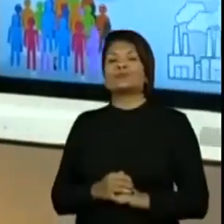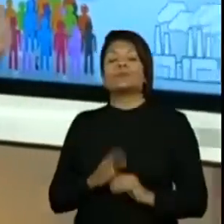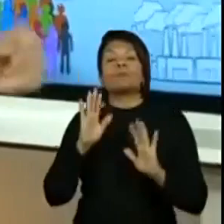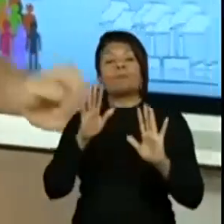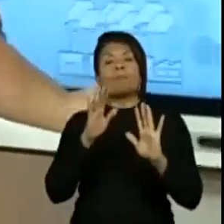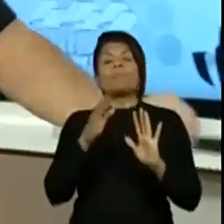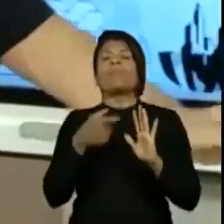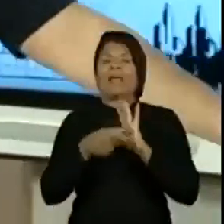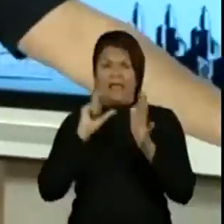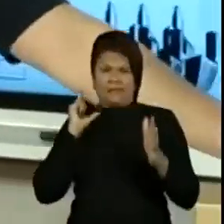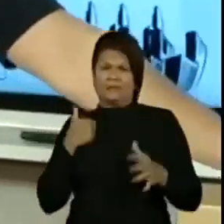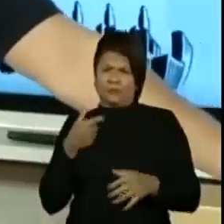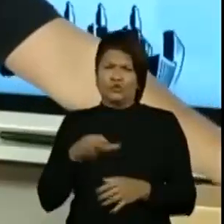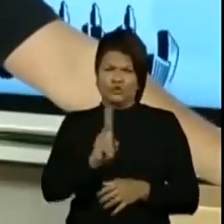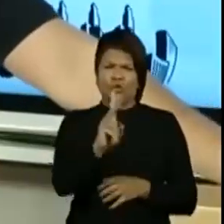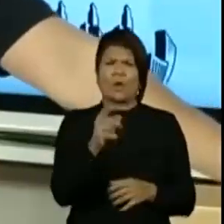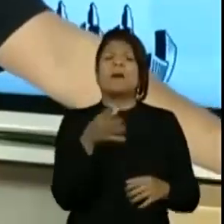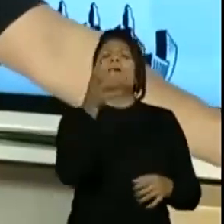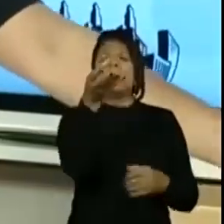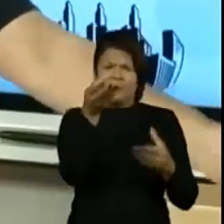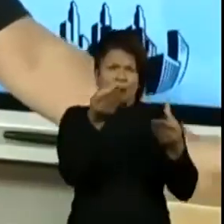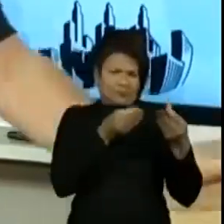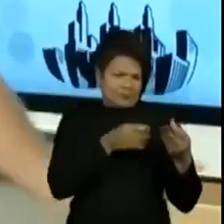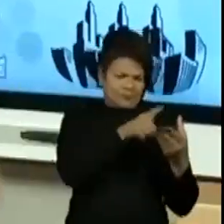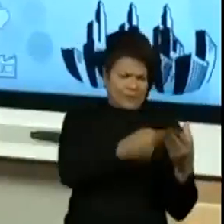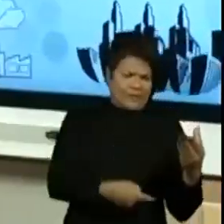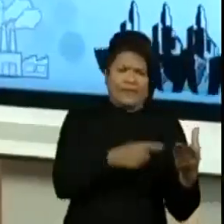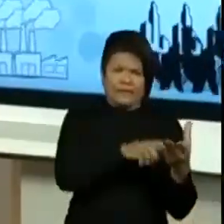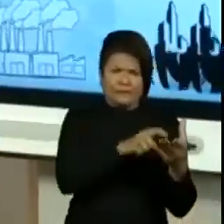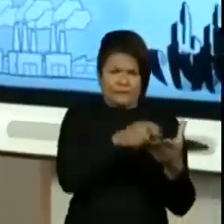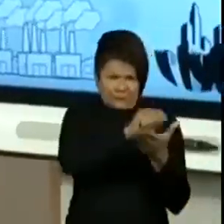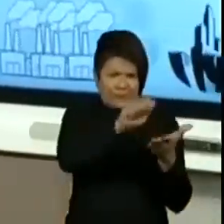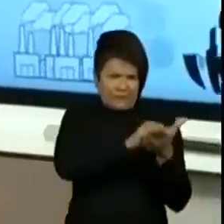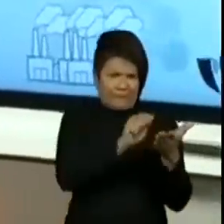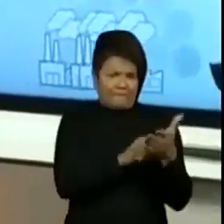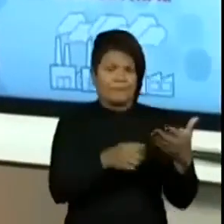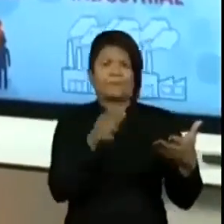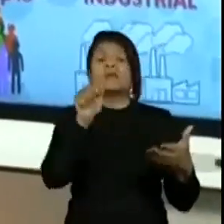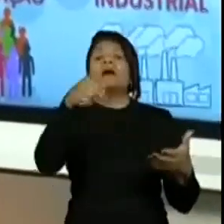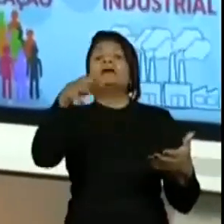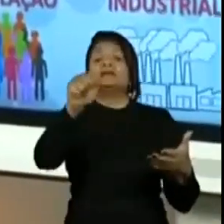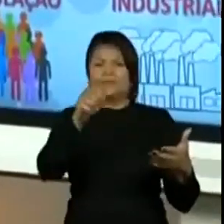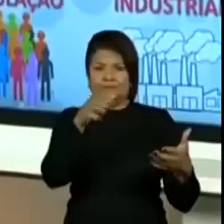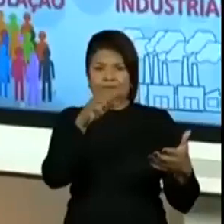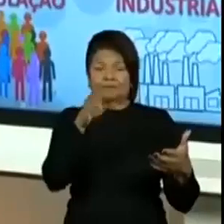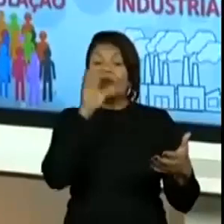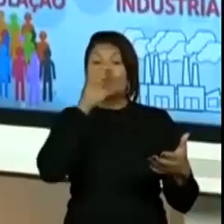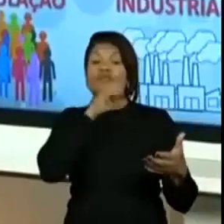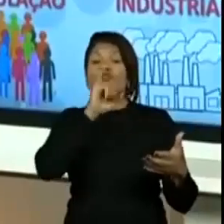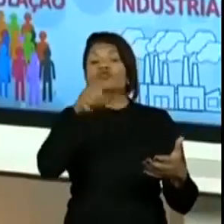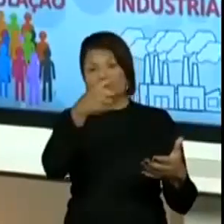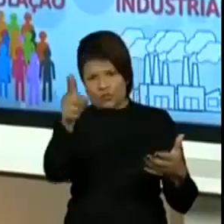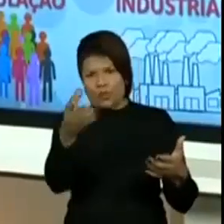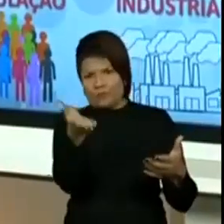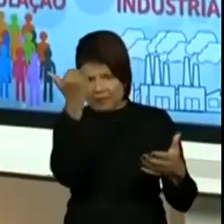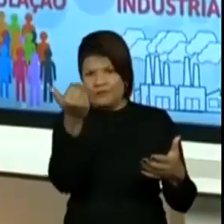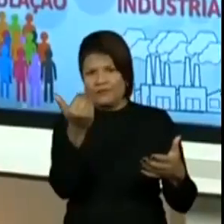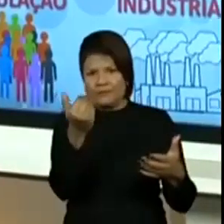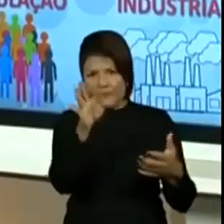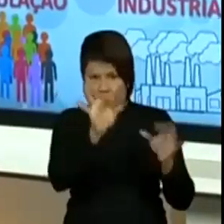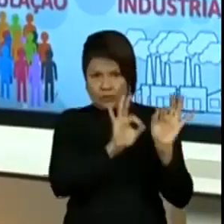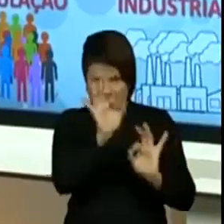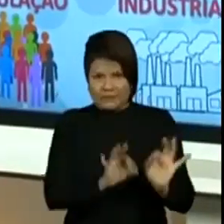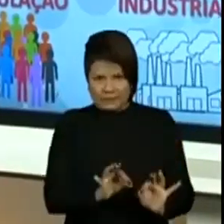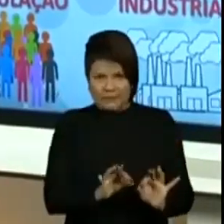Antes de continuar, pega o caderno aí, vamos com o Pro junto, vai, pega o caderno. Ana, pega seu caderno rapidinho. João, levanta,